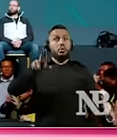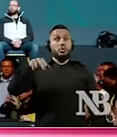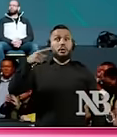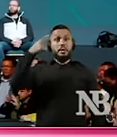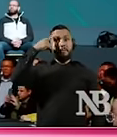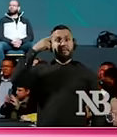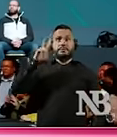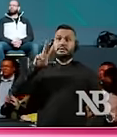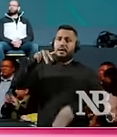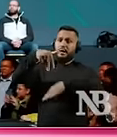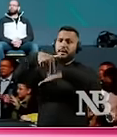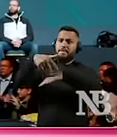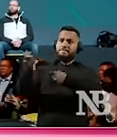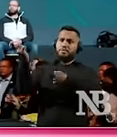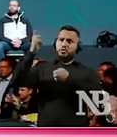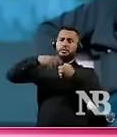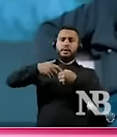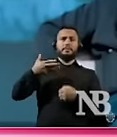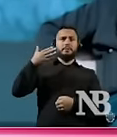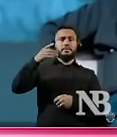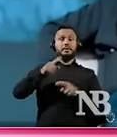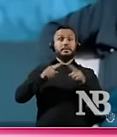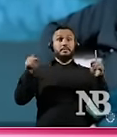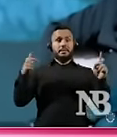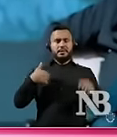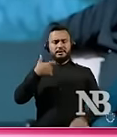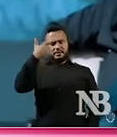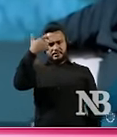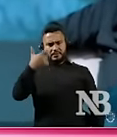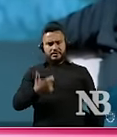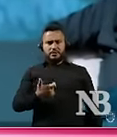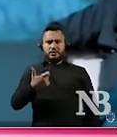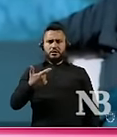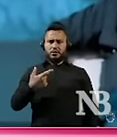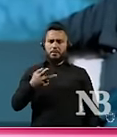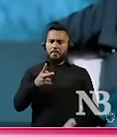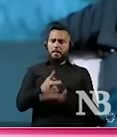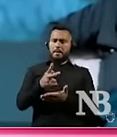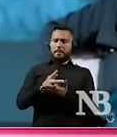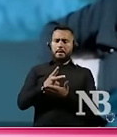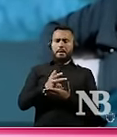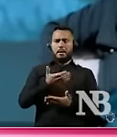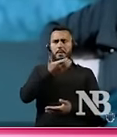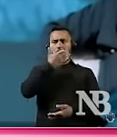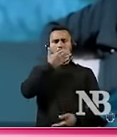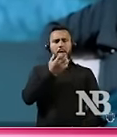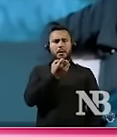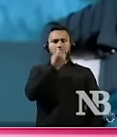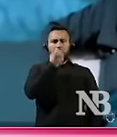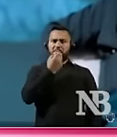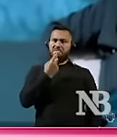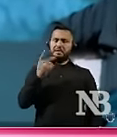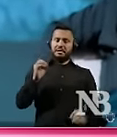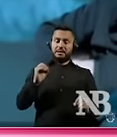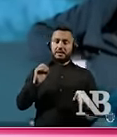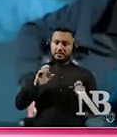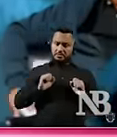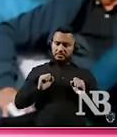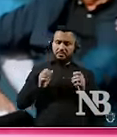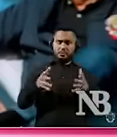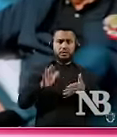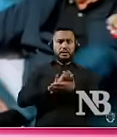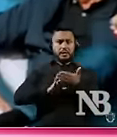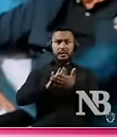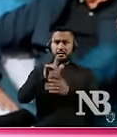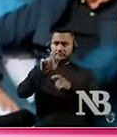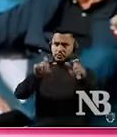público novamente, mas nunca se dirá que William Wilberforce se manteve em silêncio enquanto os escravos precisavam de sua